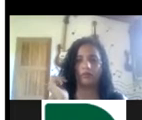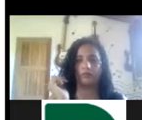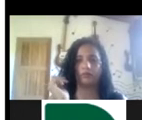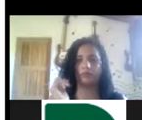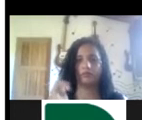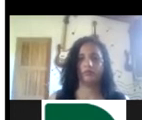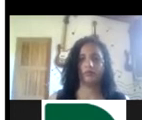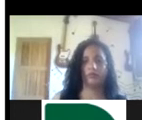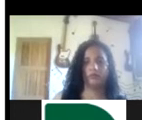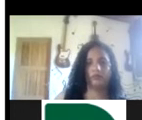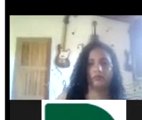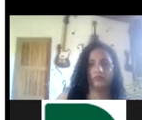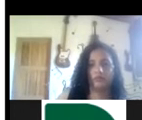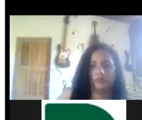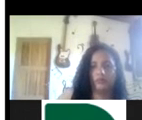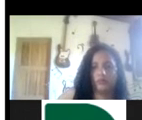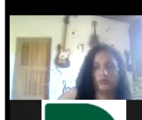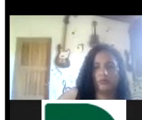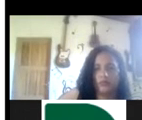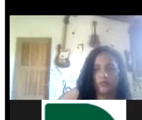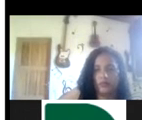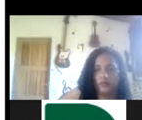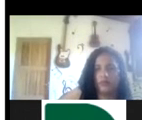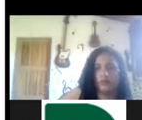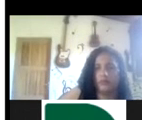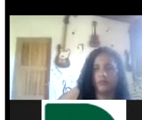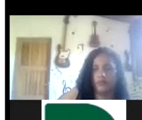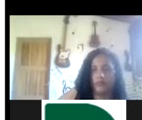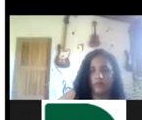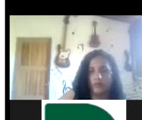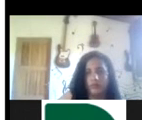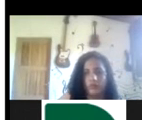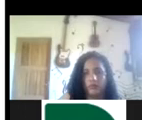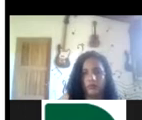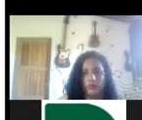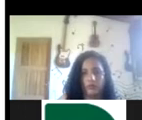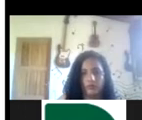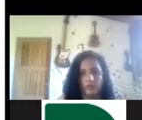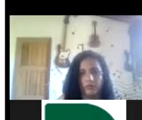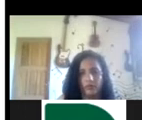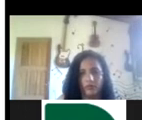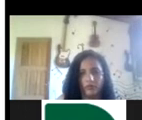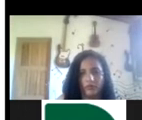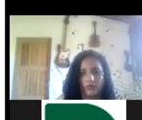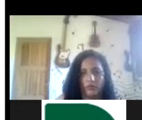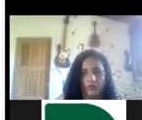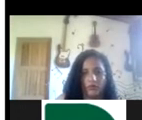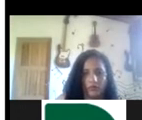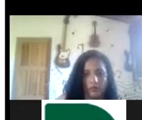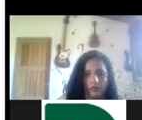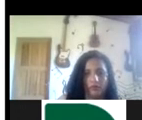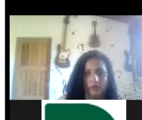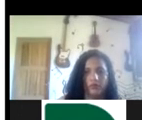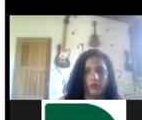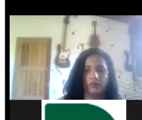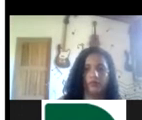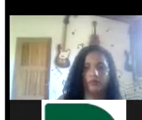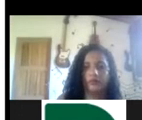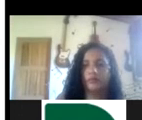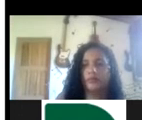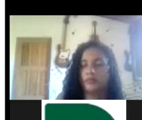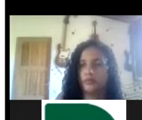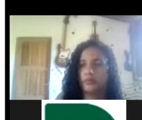eles vêm com 10 anos, há mais ou menos 10 anos nos Estados Unidos, e no Brasil isso começou há mais ou menos uns 6, 7 anos,